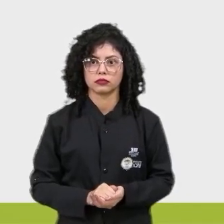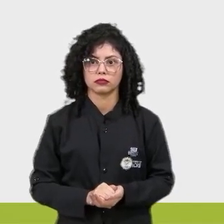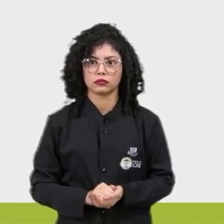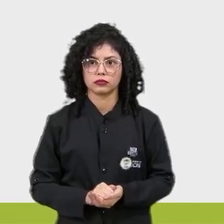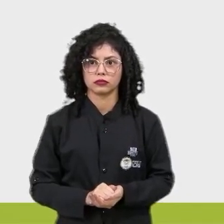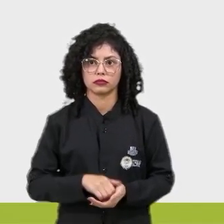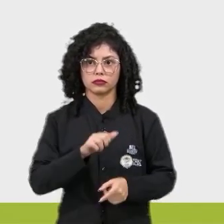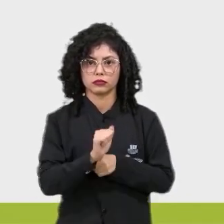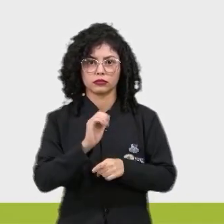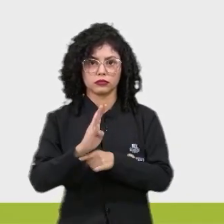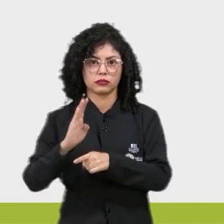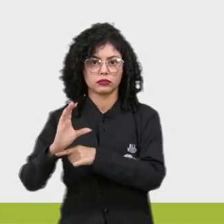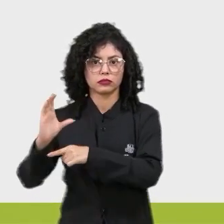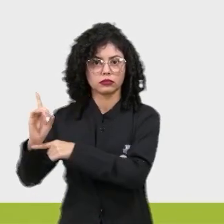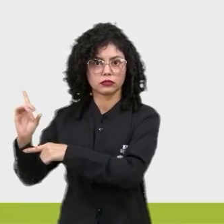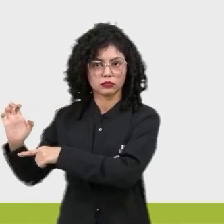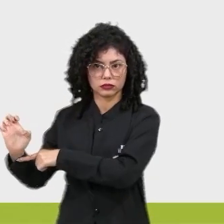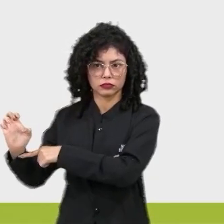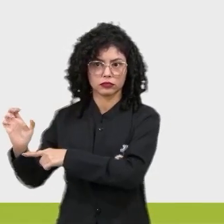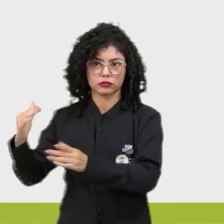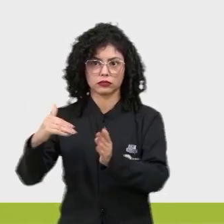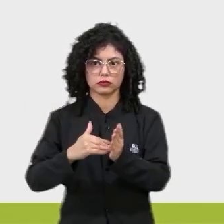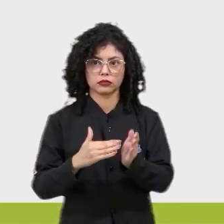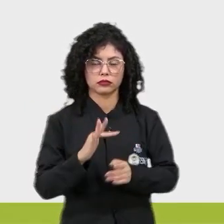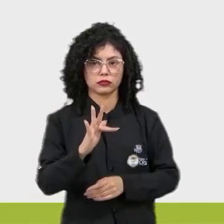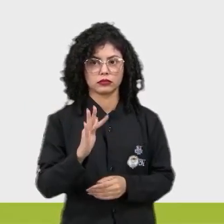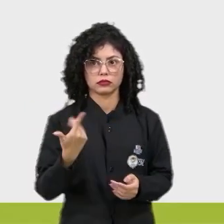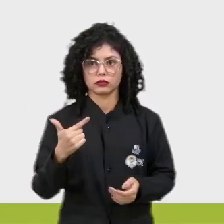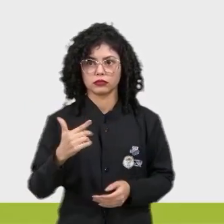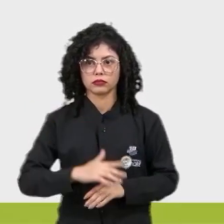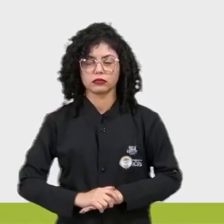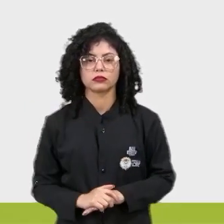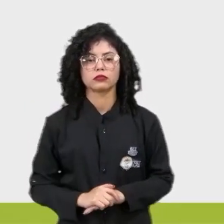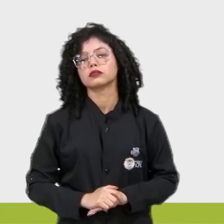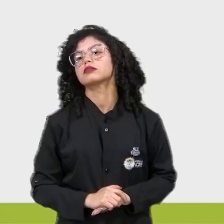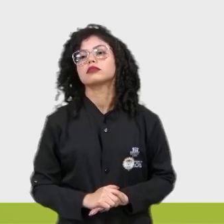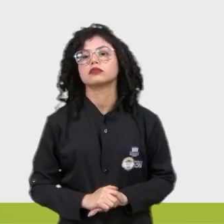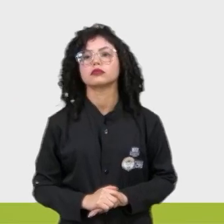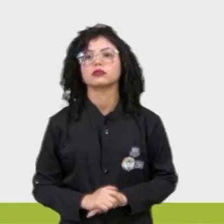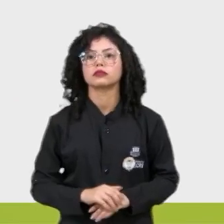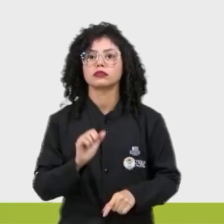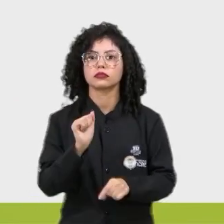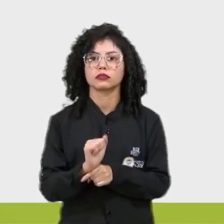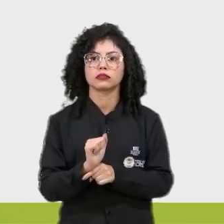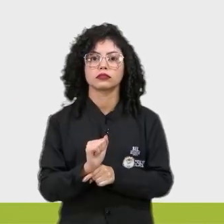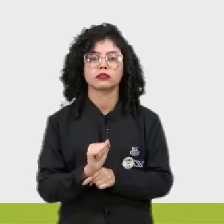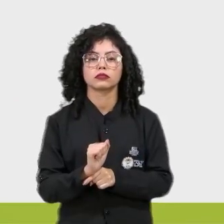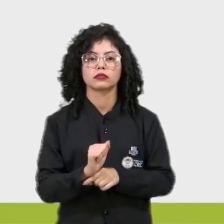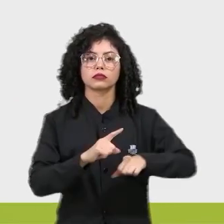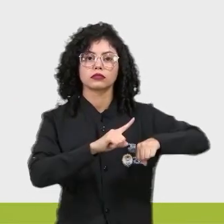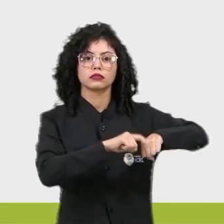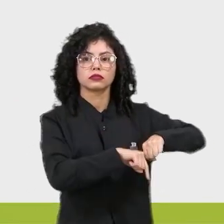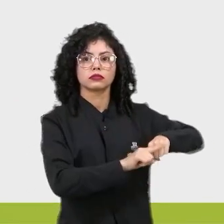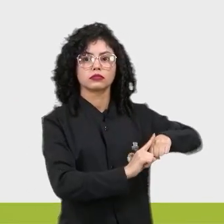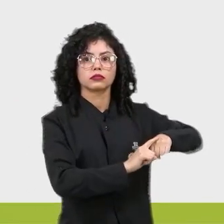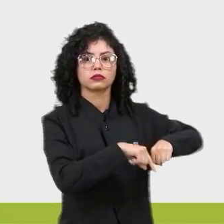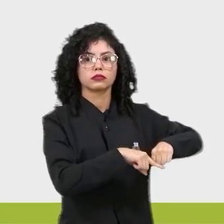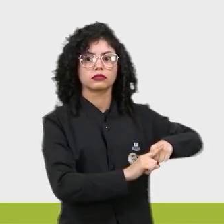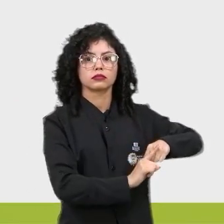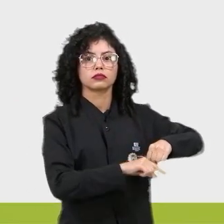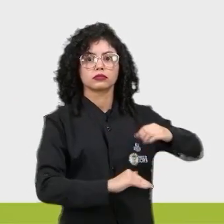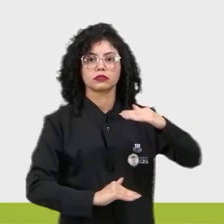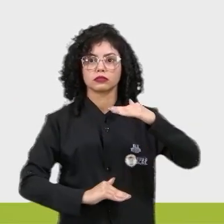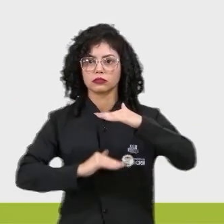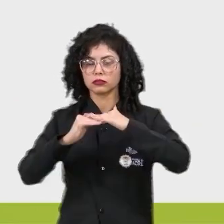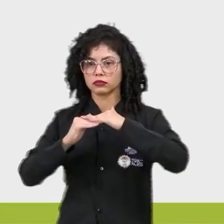C, D, E, até chegar no F nem tem, né? A é a artéria aorta, bastante